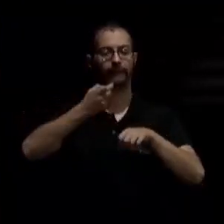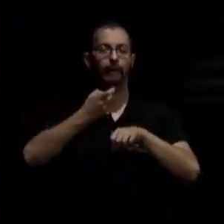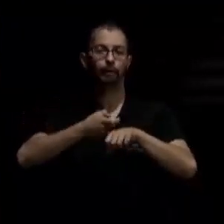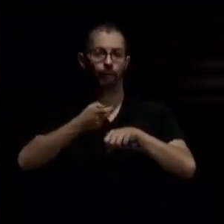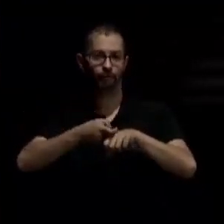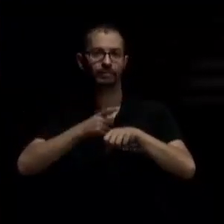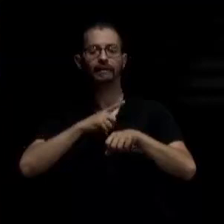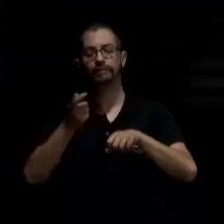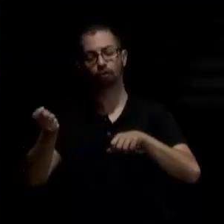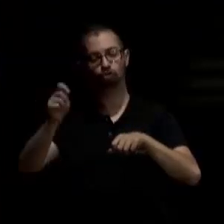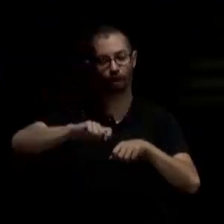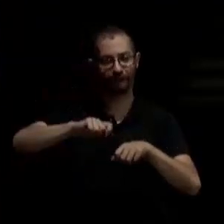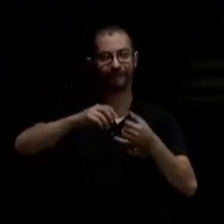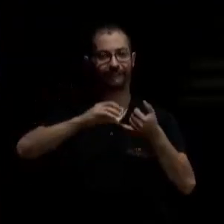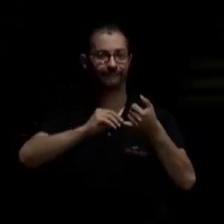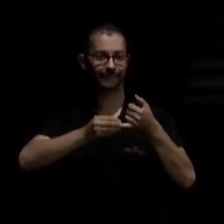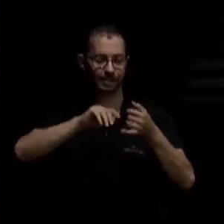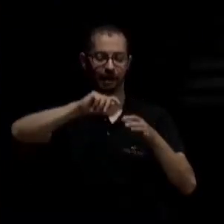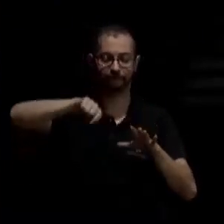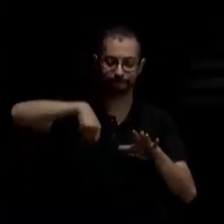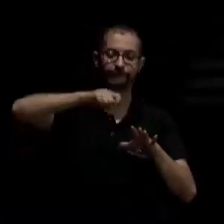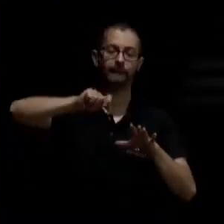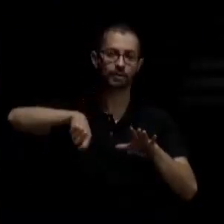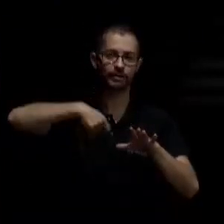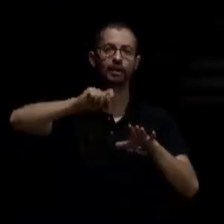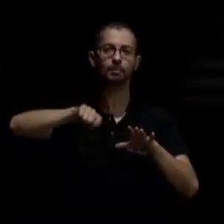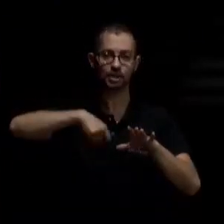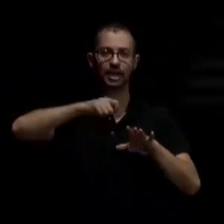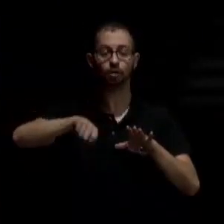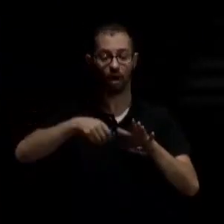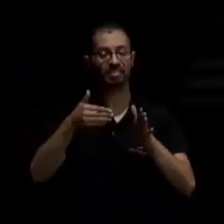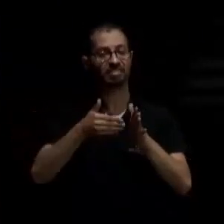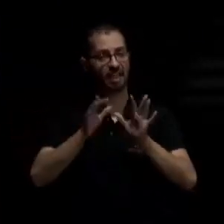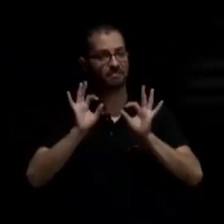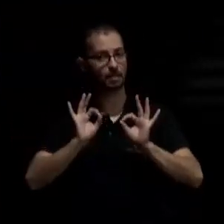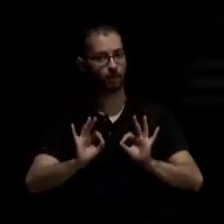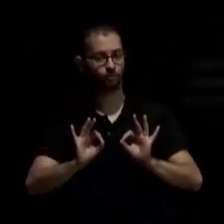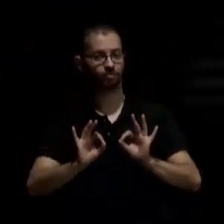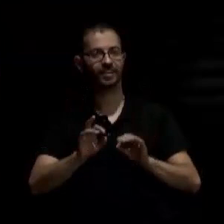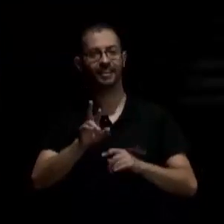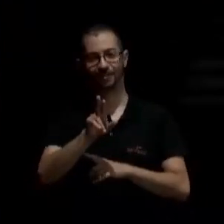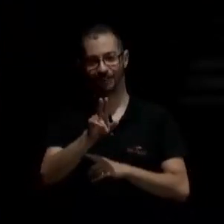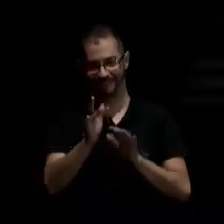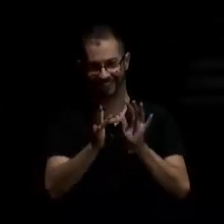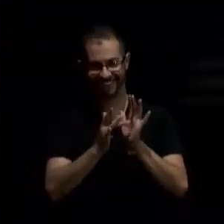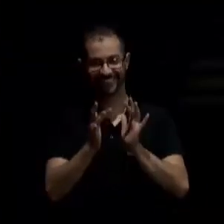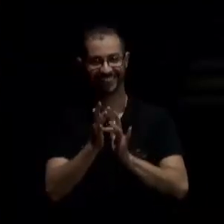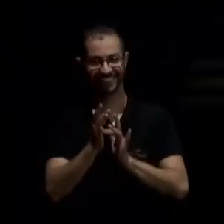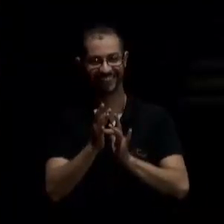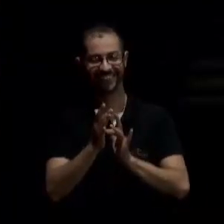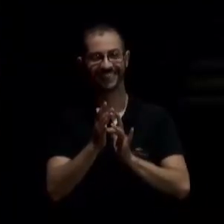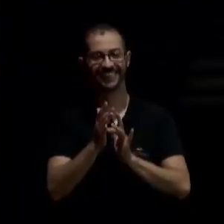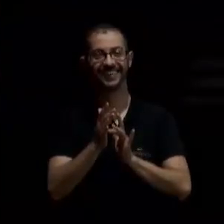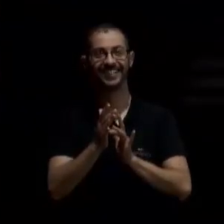põe um pouco mais de feijão e aí vai mexendo até ficar no ponto. Jesus está fazendo aqui. Ele está querendo dizer o